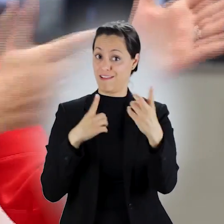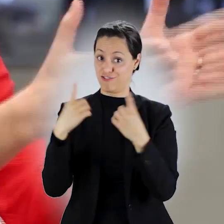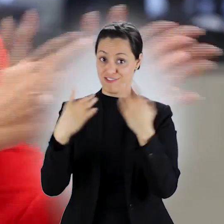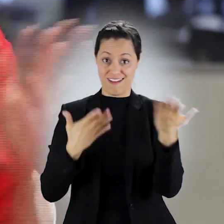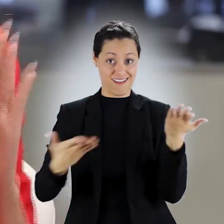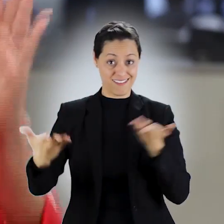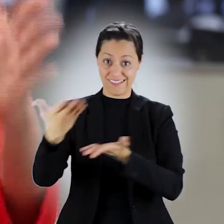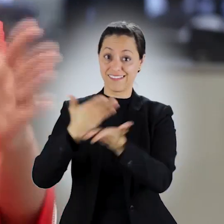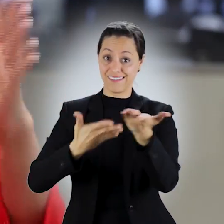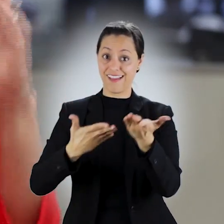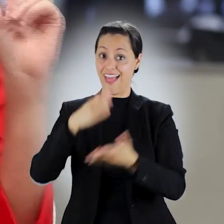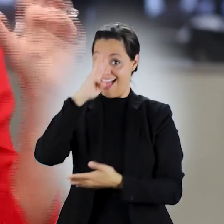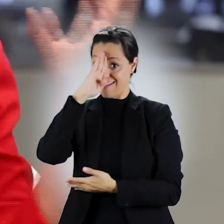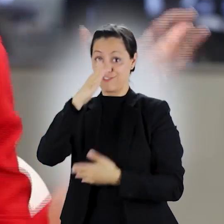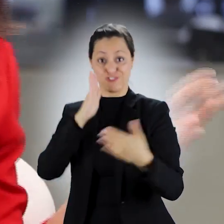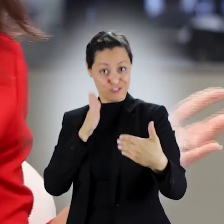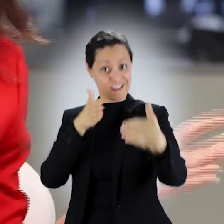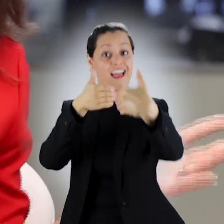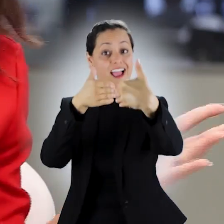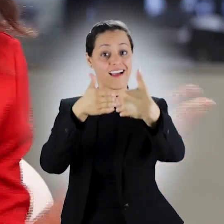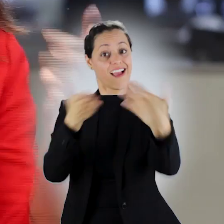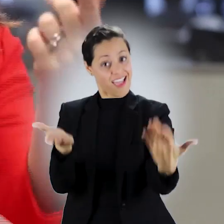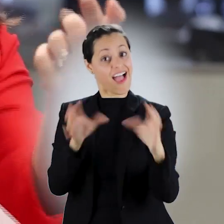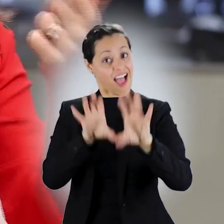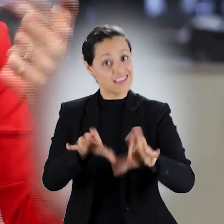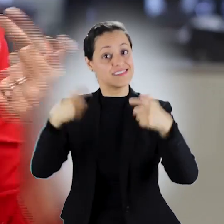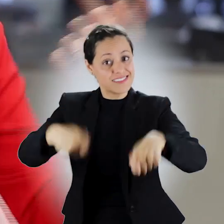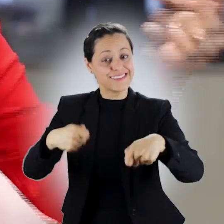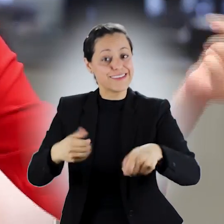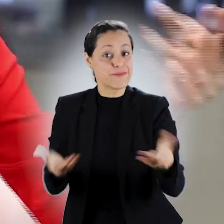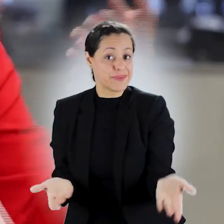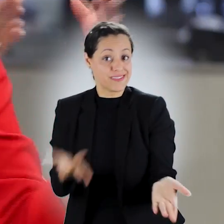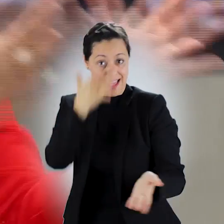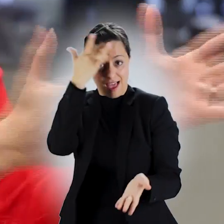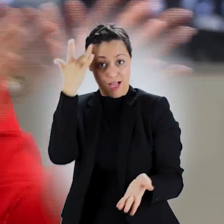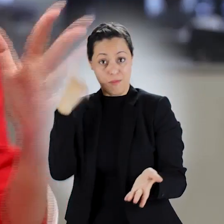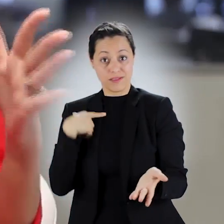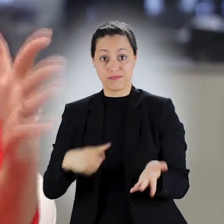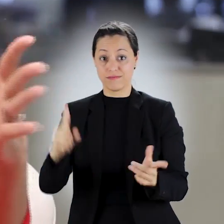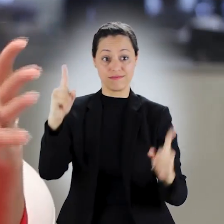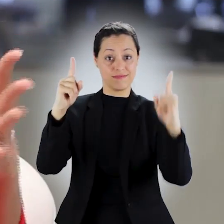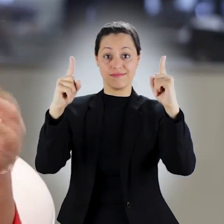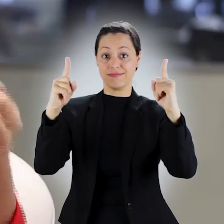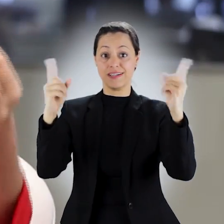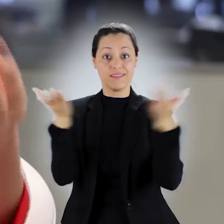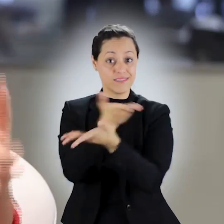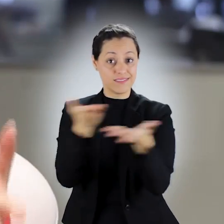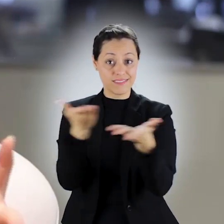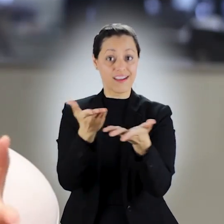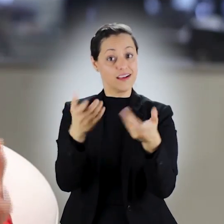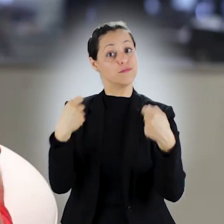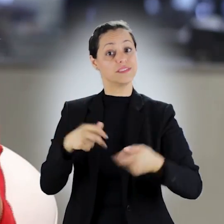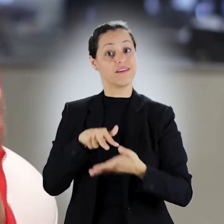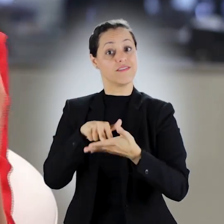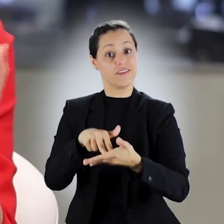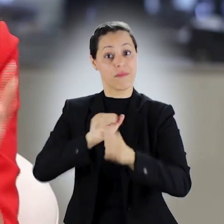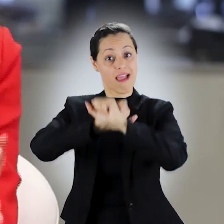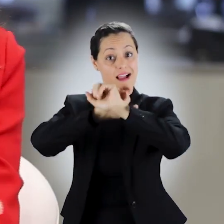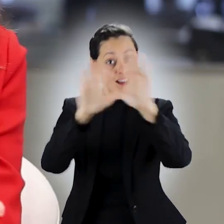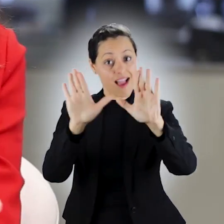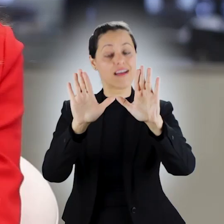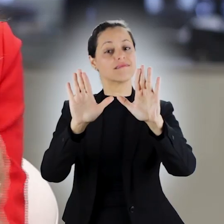for direto, como é a natureza do diálogo, né? Entre duas pessoas. E se ele for consistente, se ele for